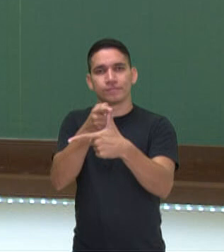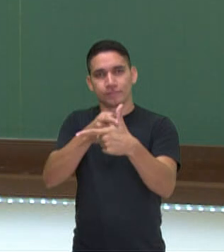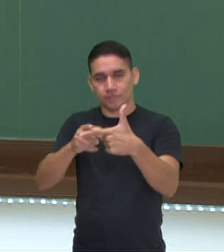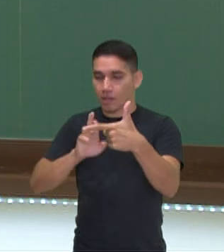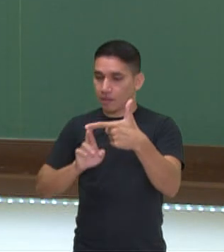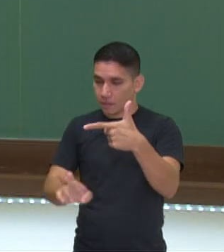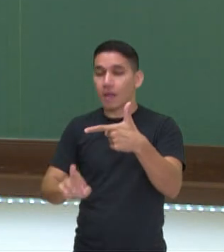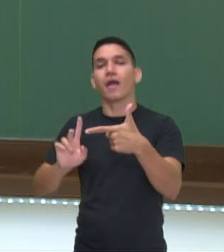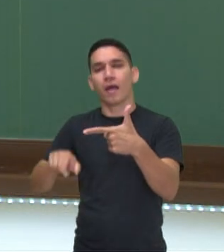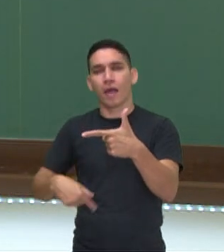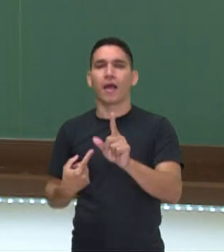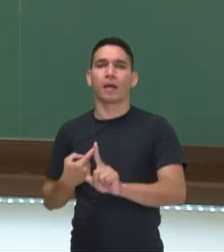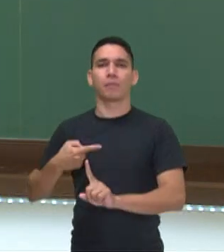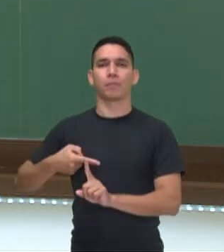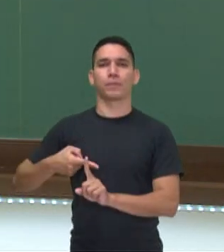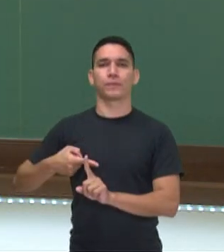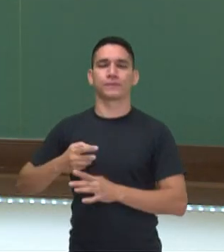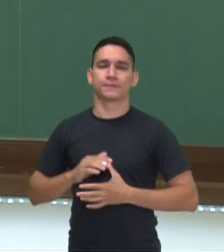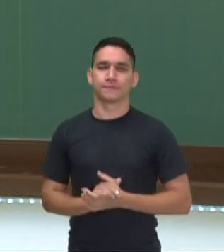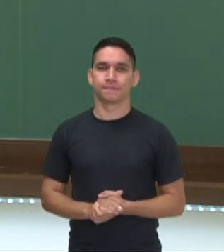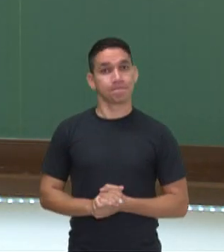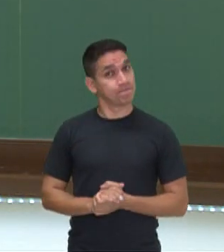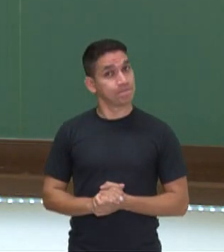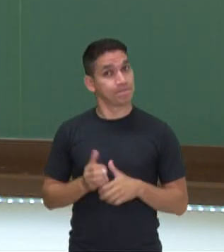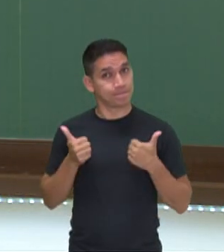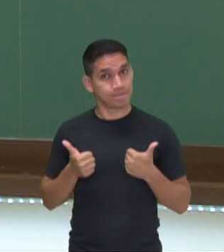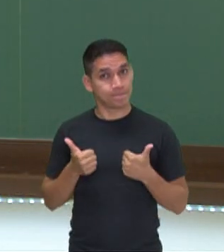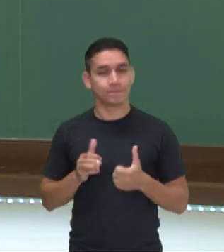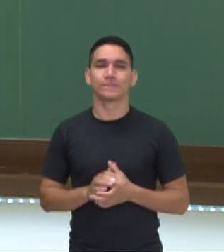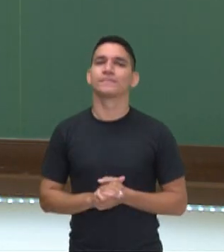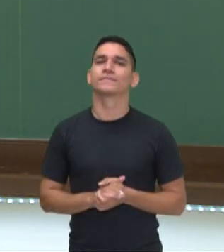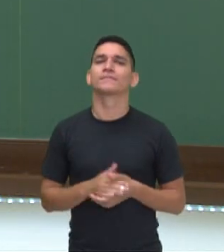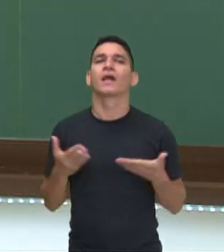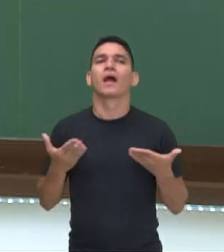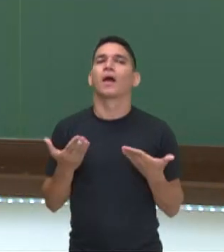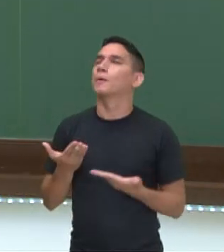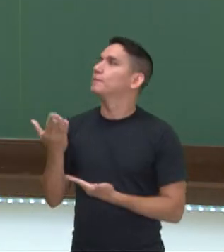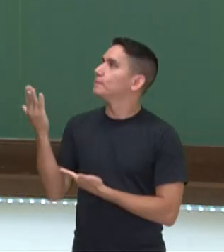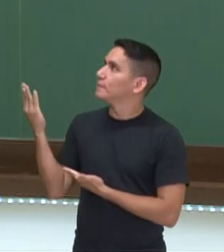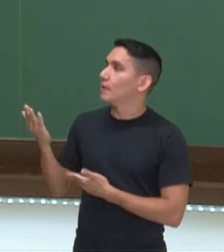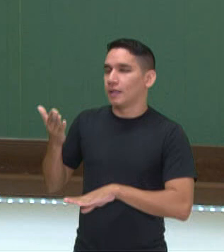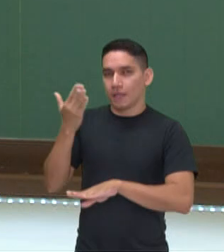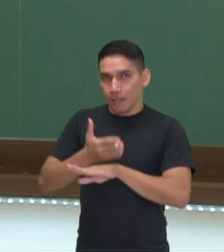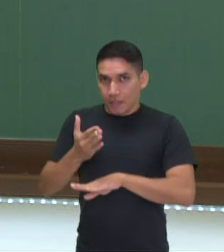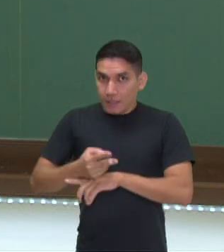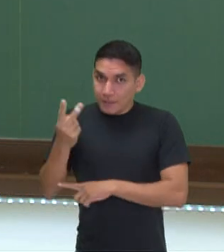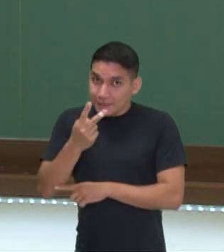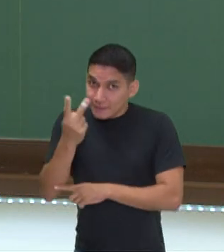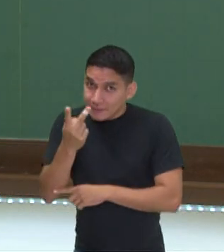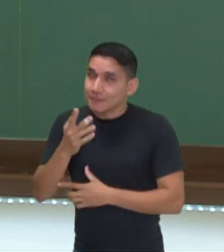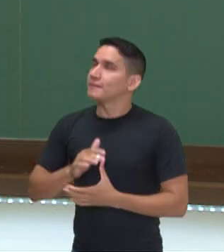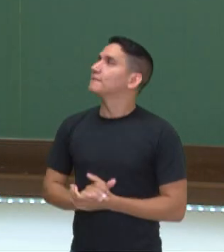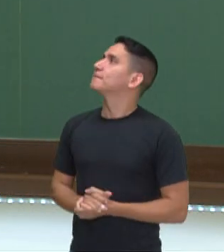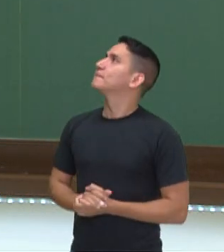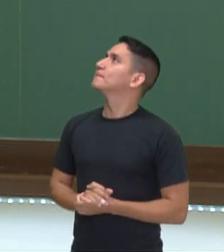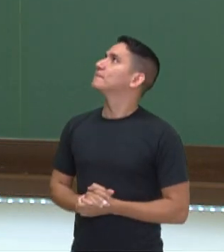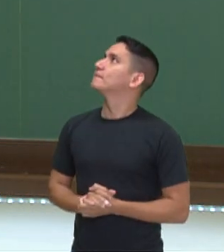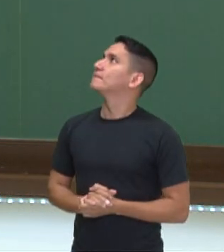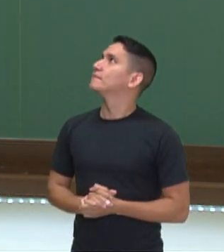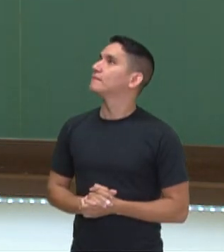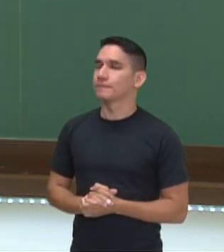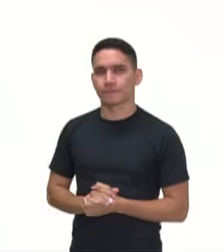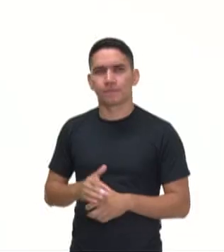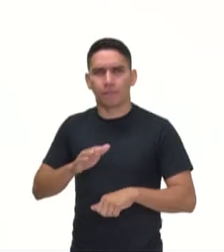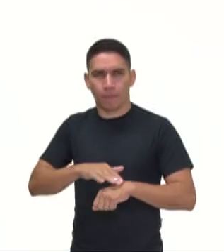resultado fica o positivo quem e agora vamos para o nosso praticando dois